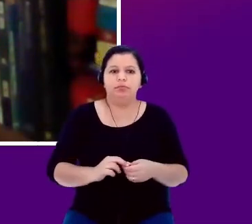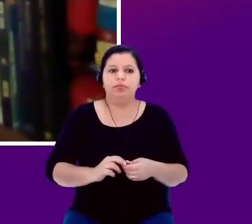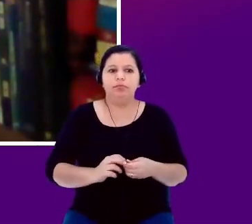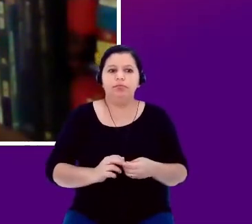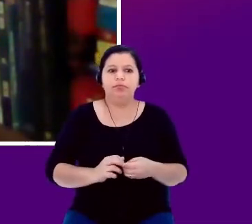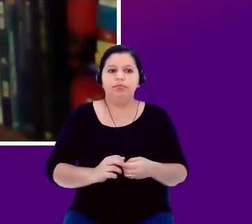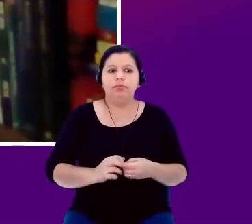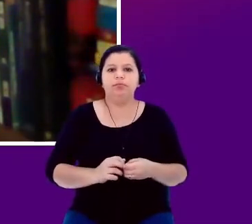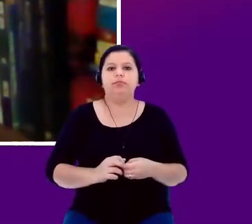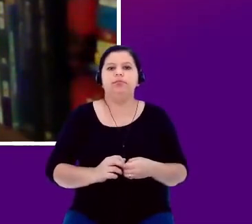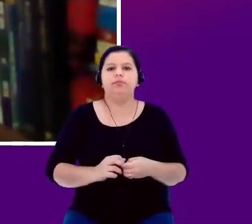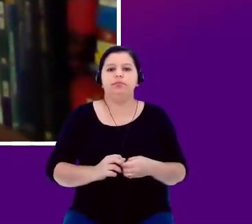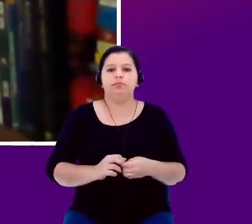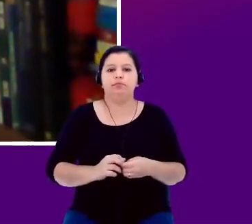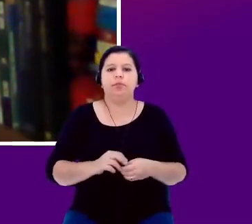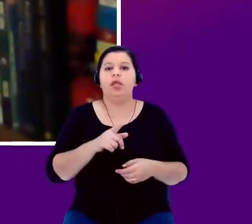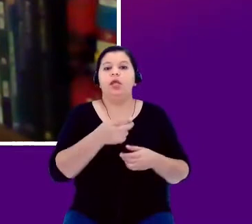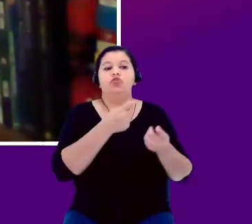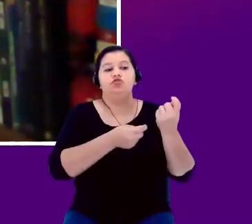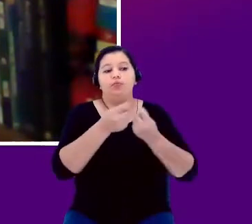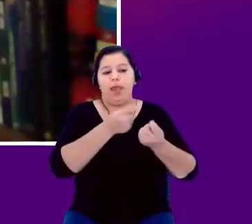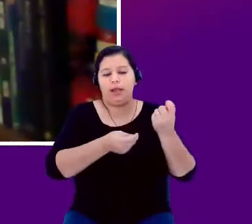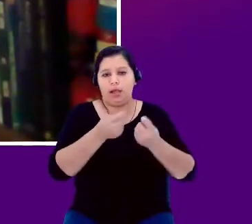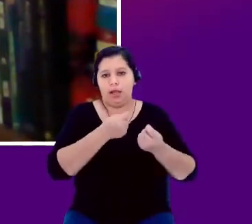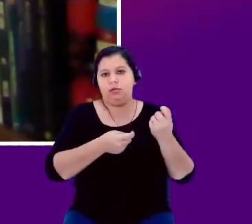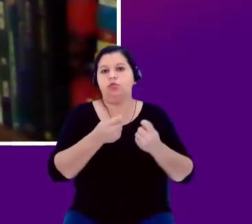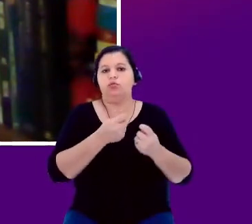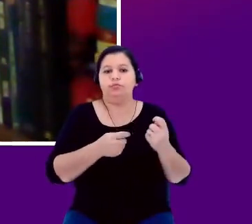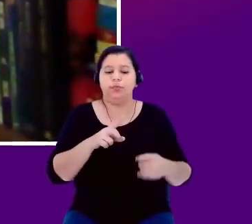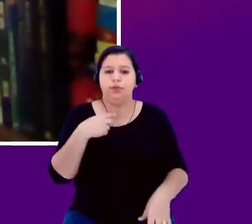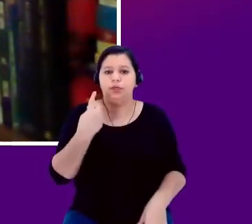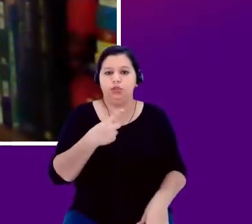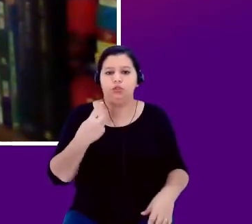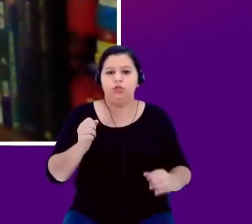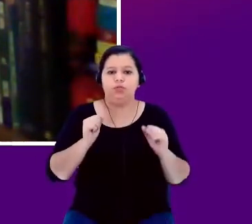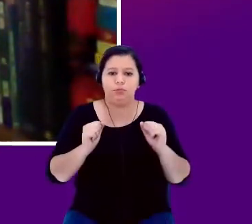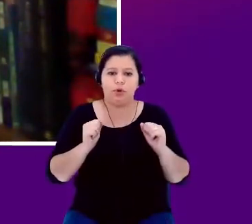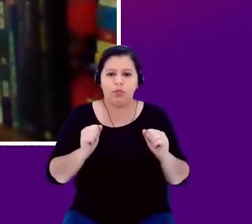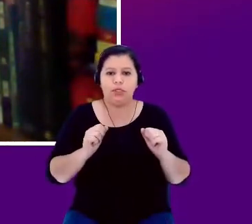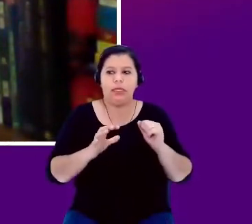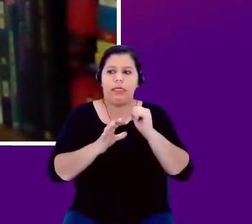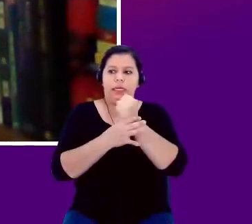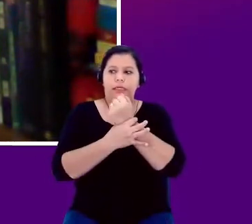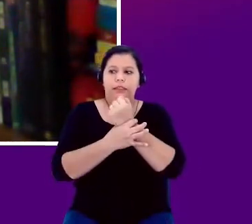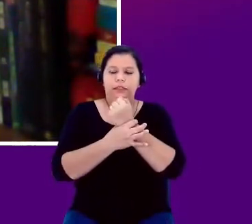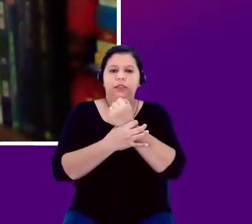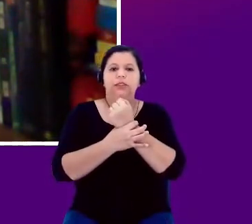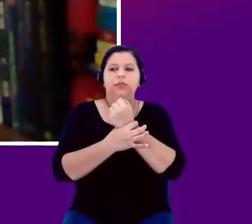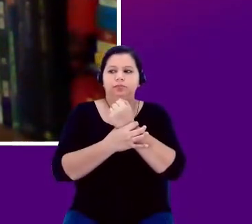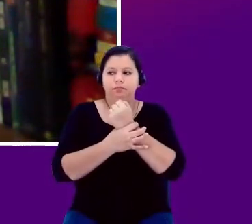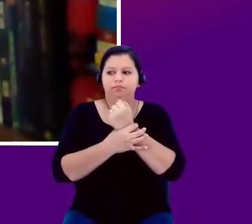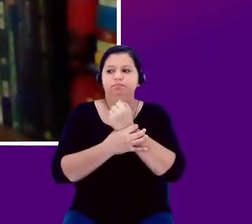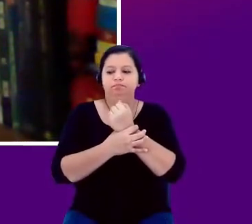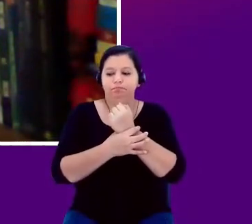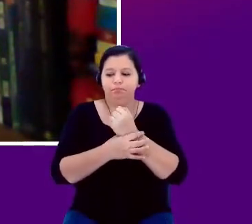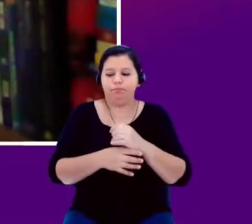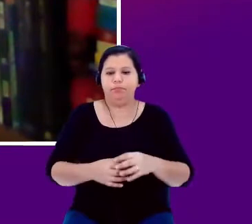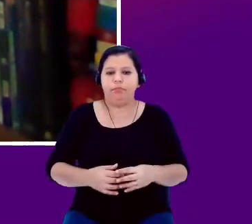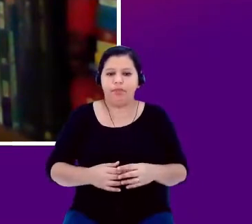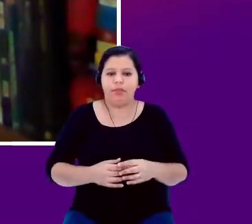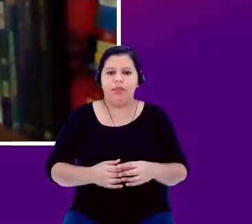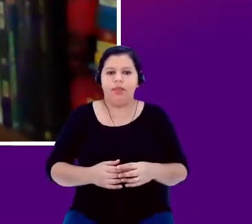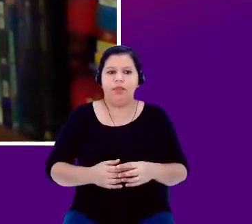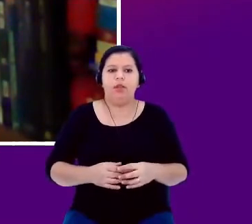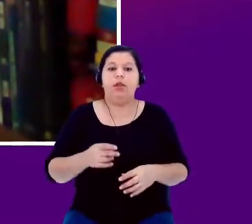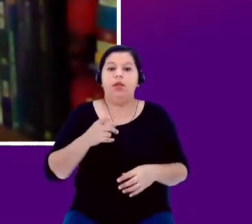dessas tendências de mercado, justamente para que a gente possa sempre garantir e assegurar a